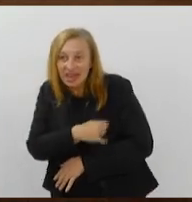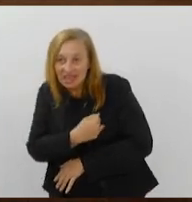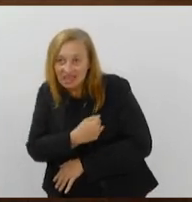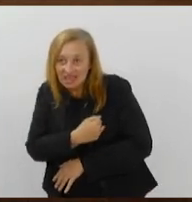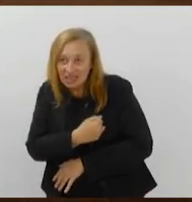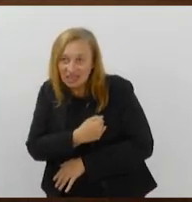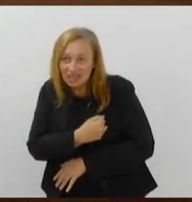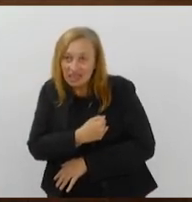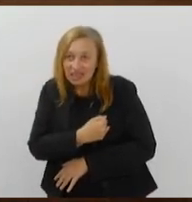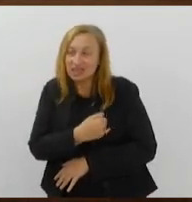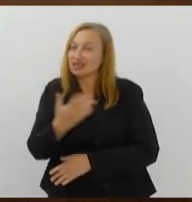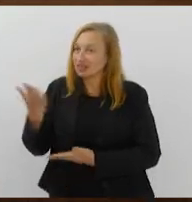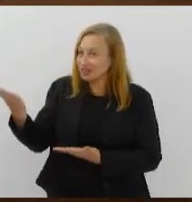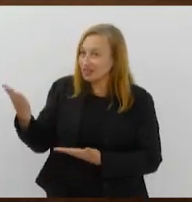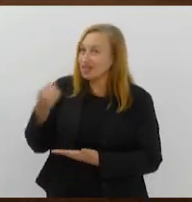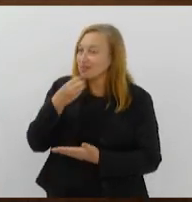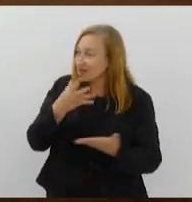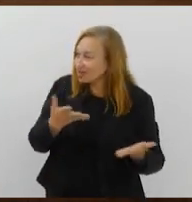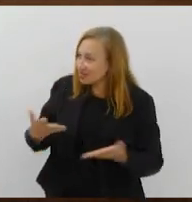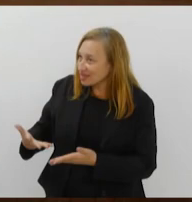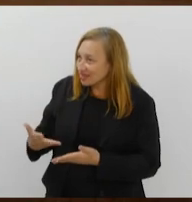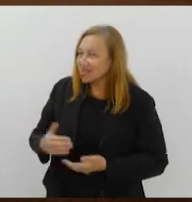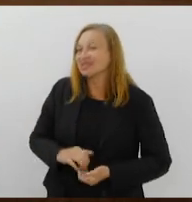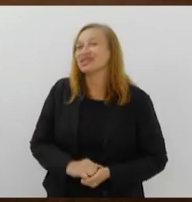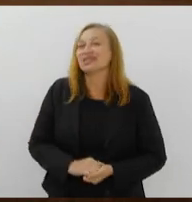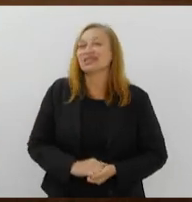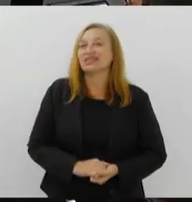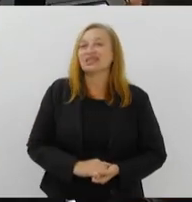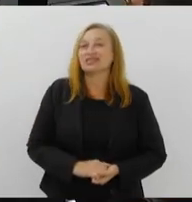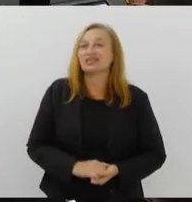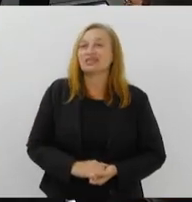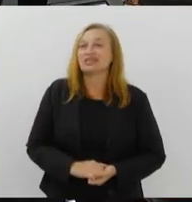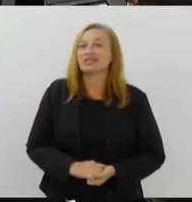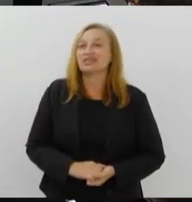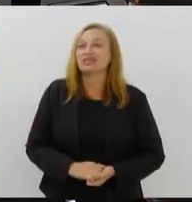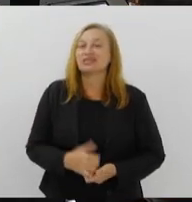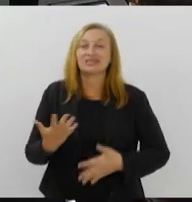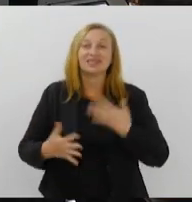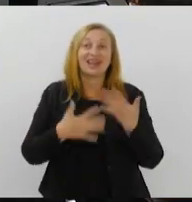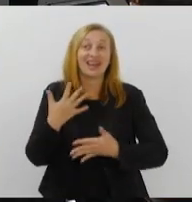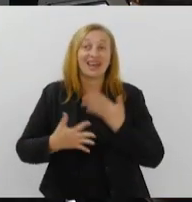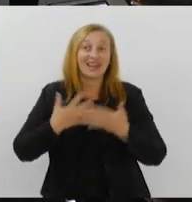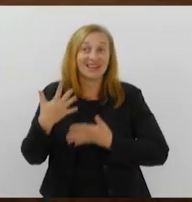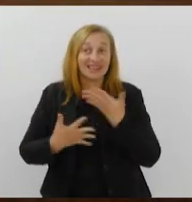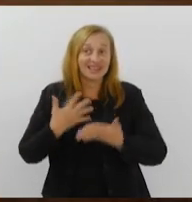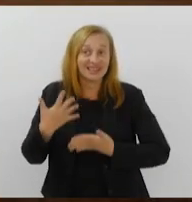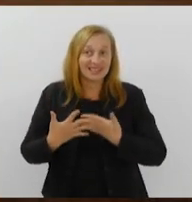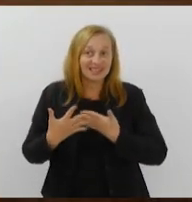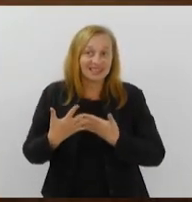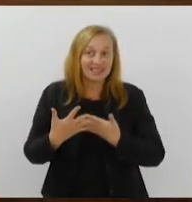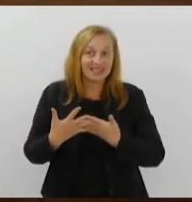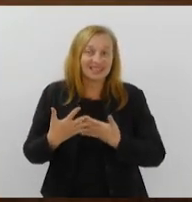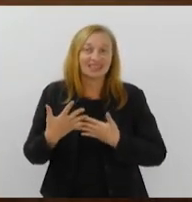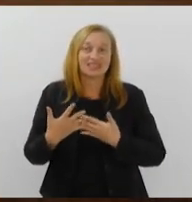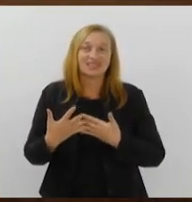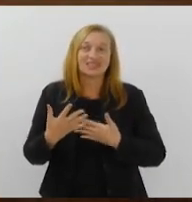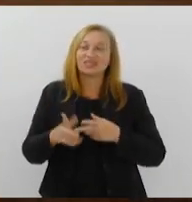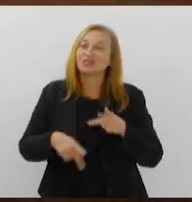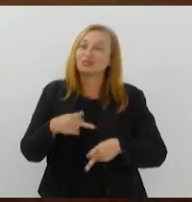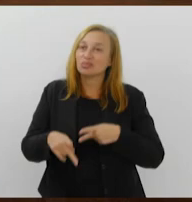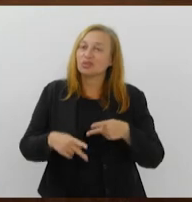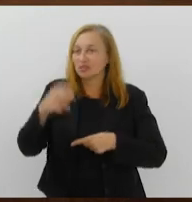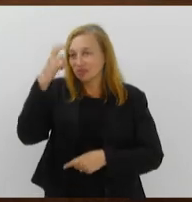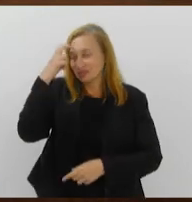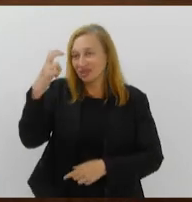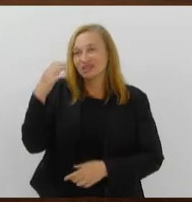Muito obrigado, seja meu amigo. Seja muito bem-vindo. Com a sua presença, que nos alegra, que faz a alegria do povo numa cultura